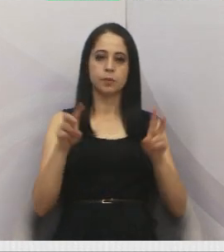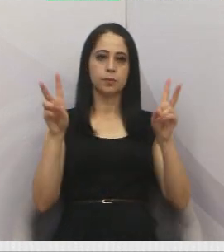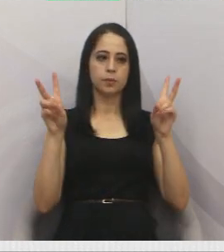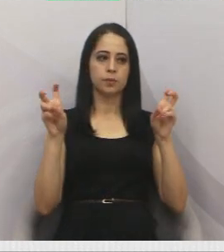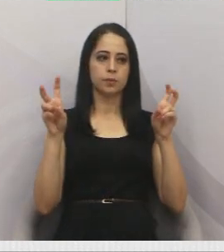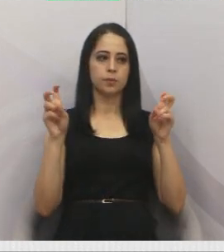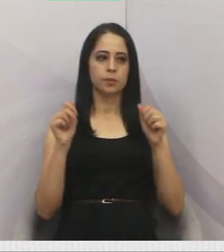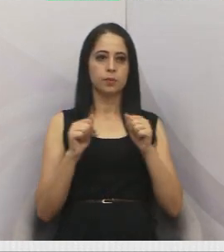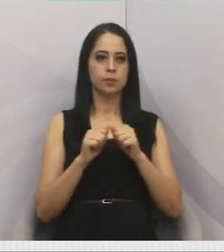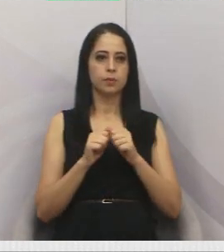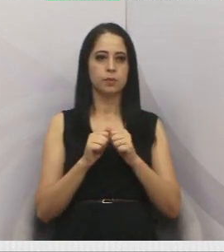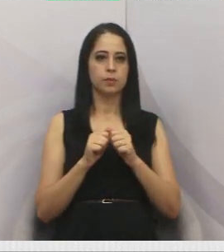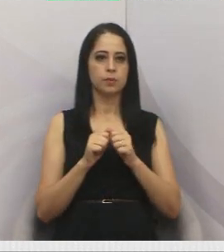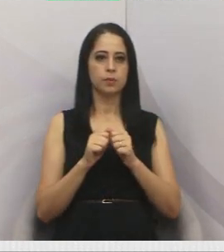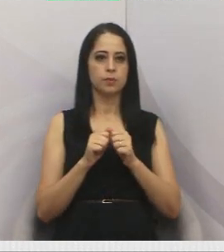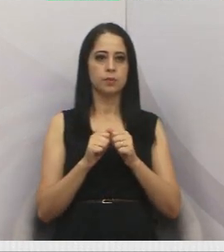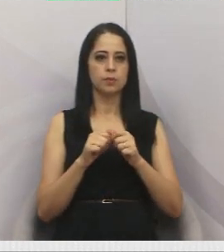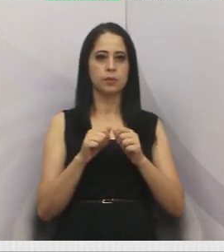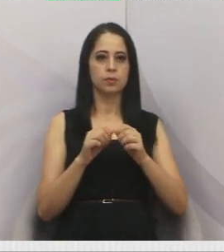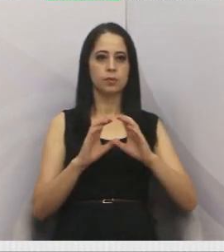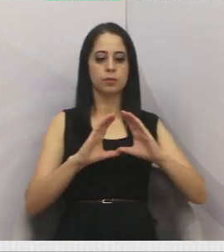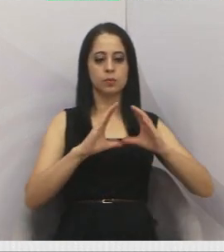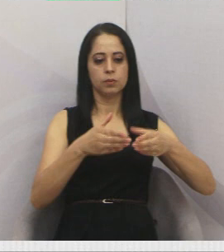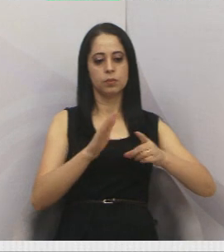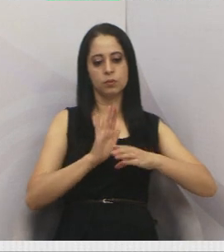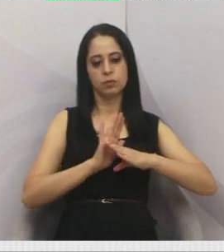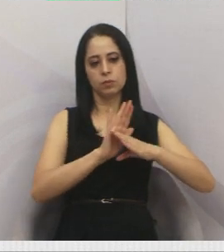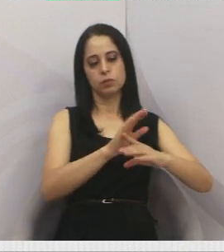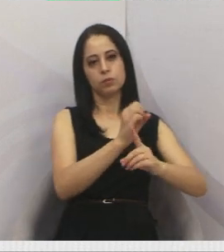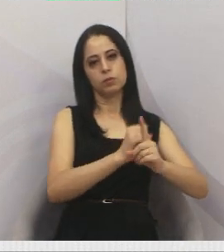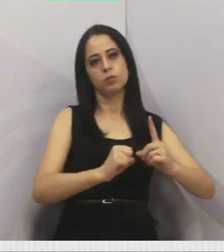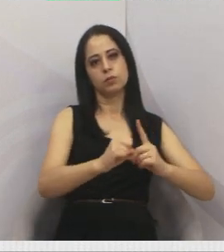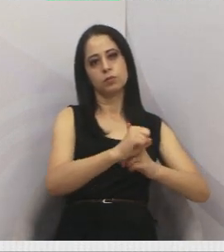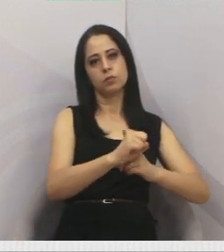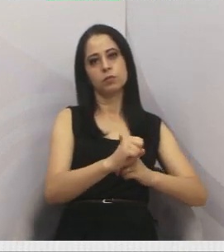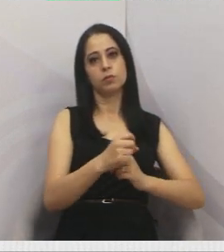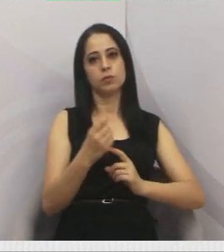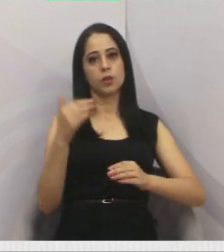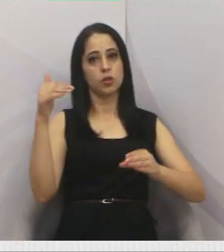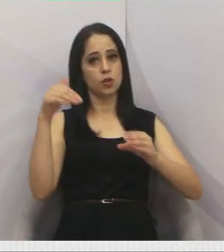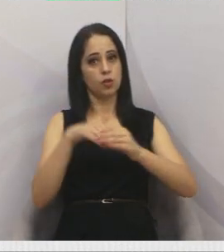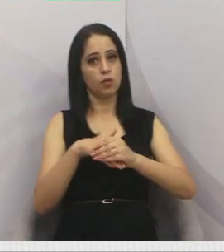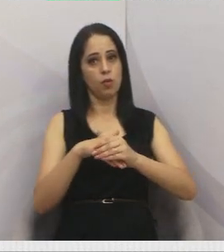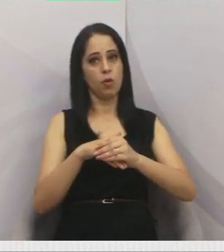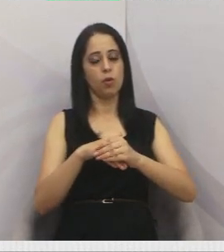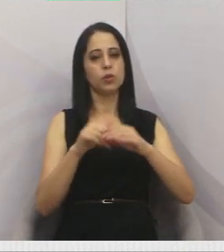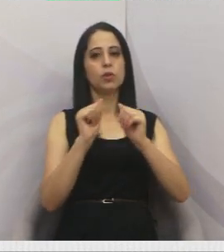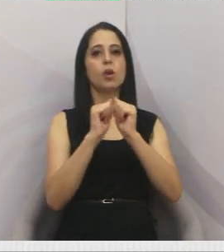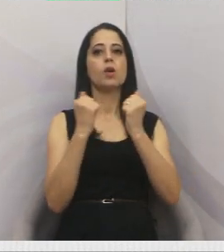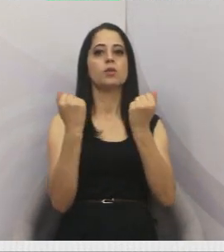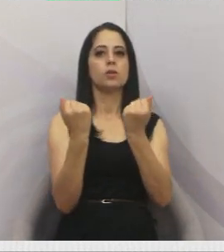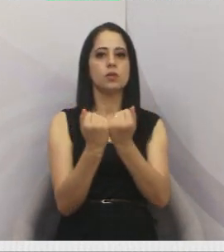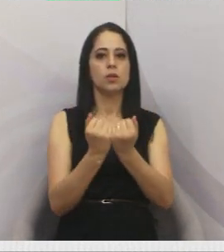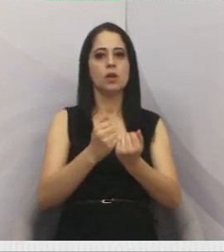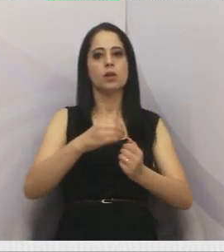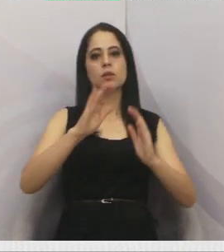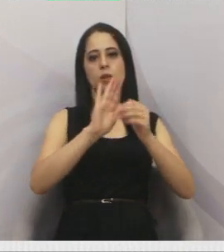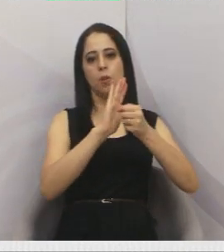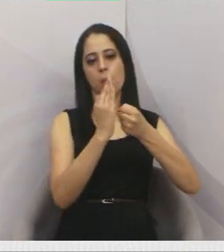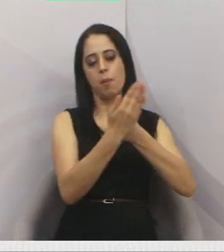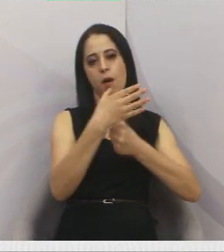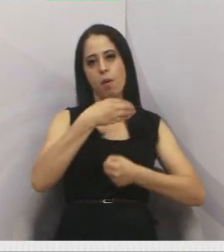Segmento Movimentos Populares e ou Coletivos, um voto para Associação dos Moradores do Jardim Paraíso e Jardim